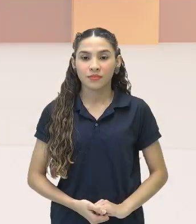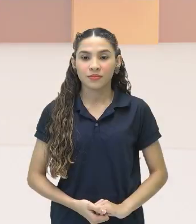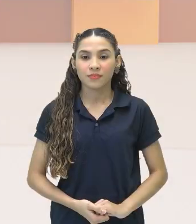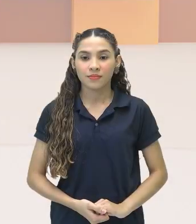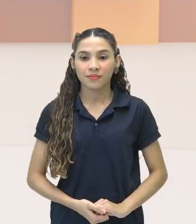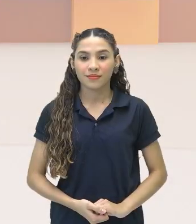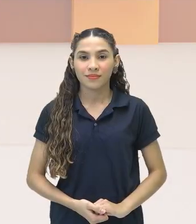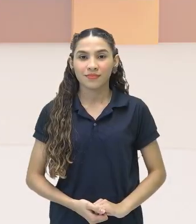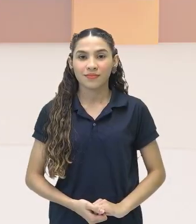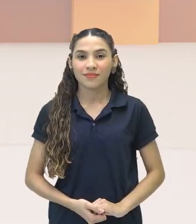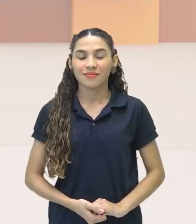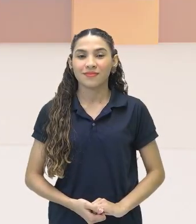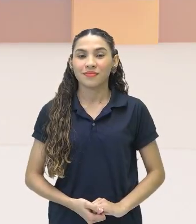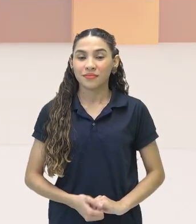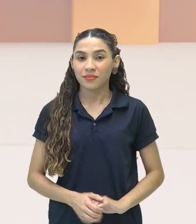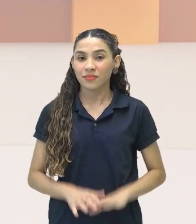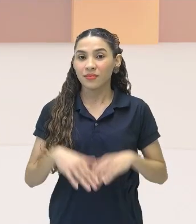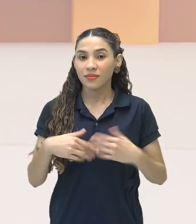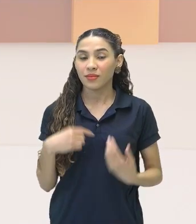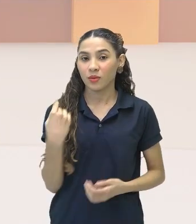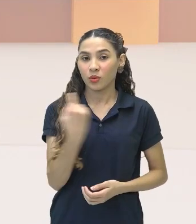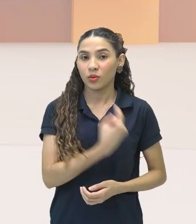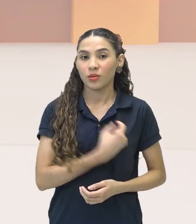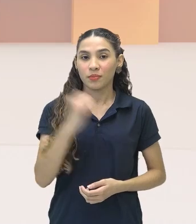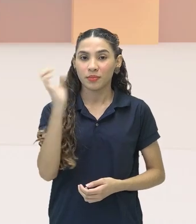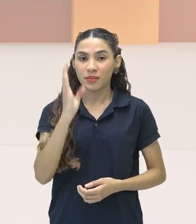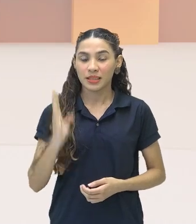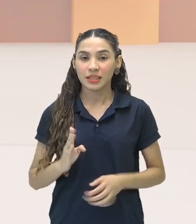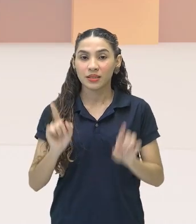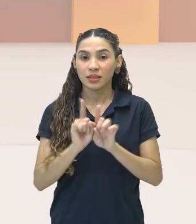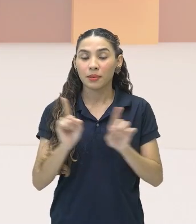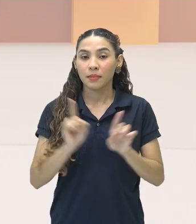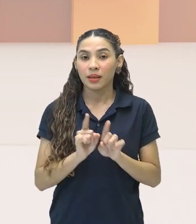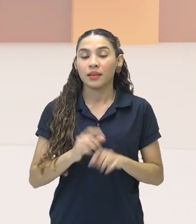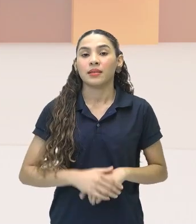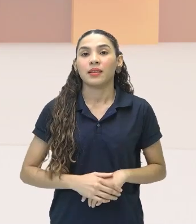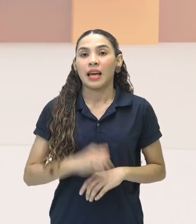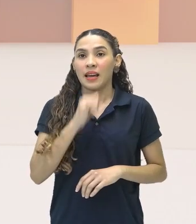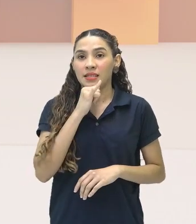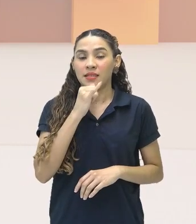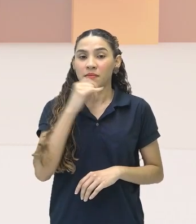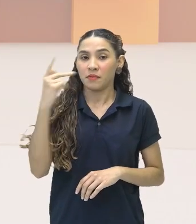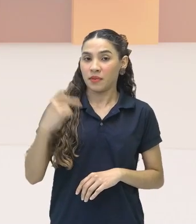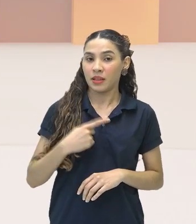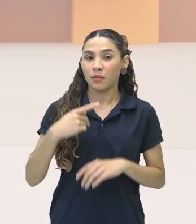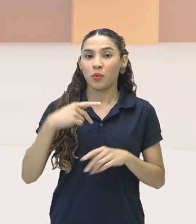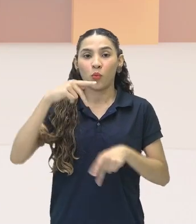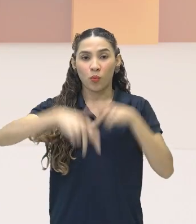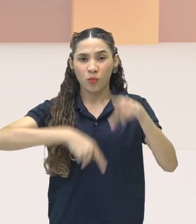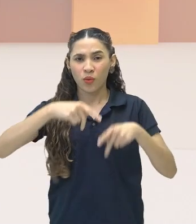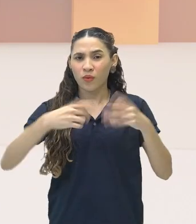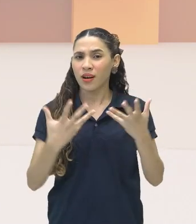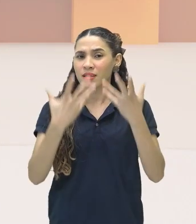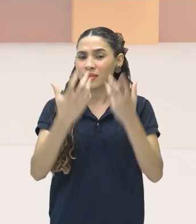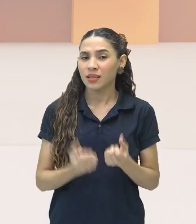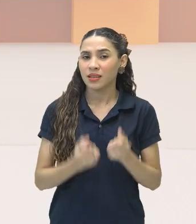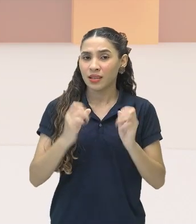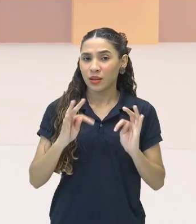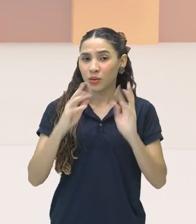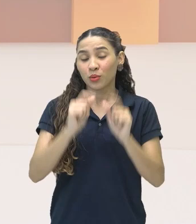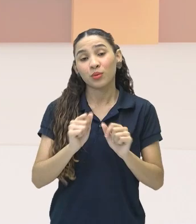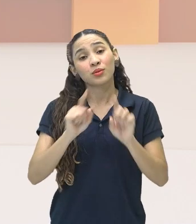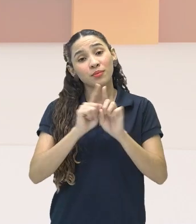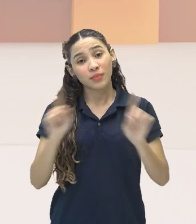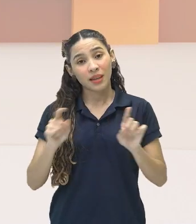no Brasil. E nós, brasileiros, que nos dizemos assim, um povo que aceita todo mundo, mas